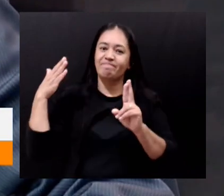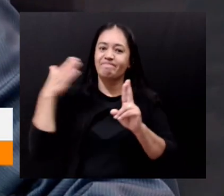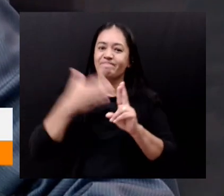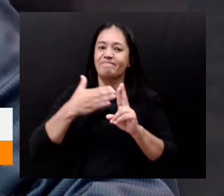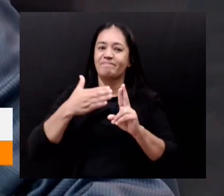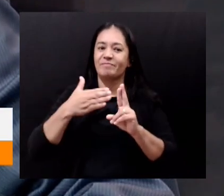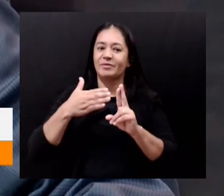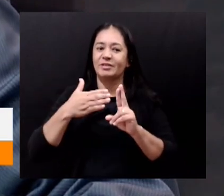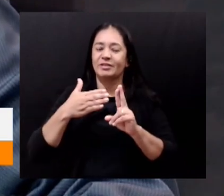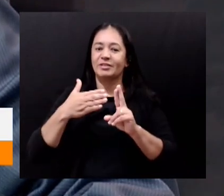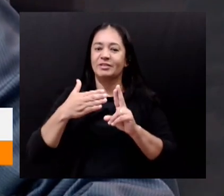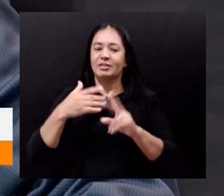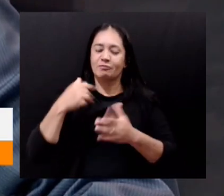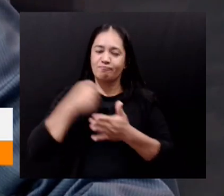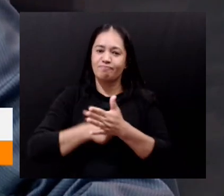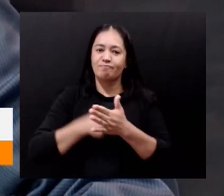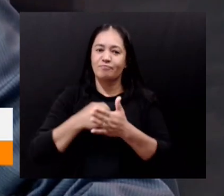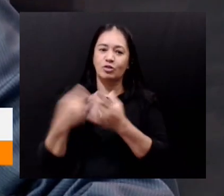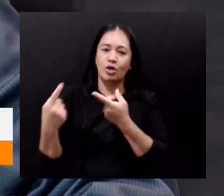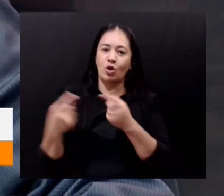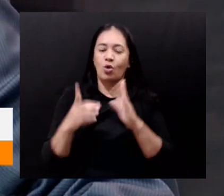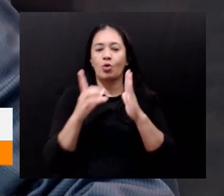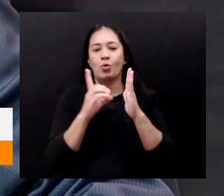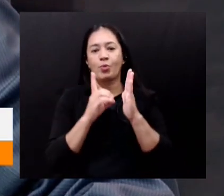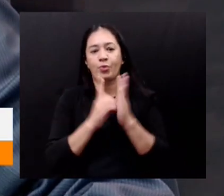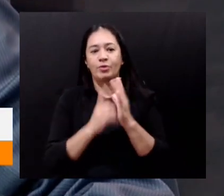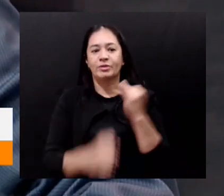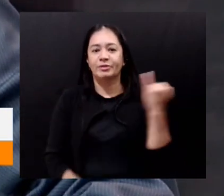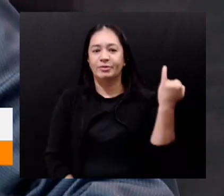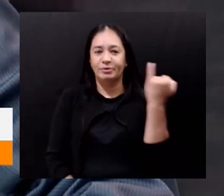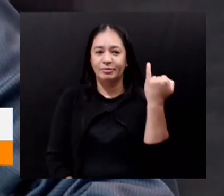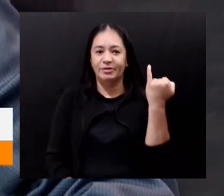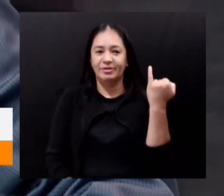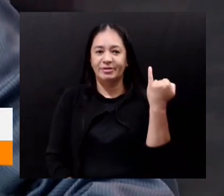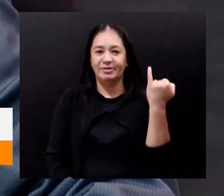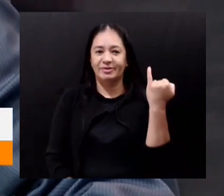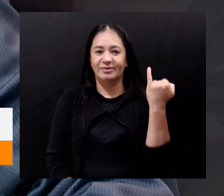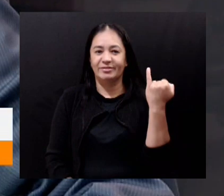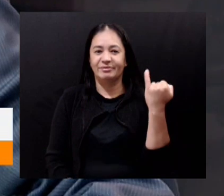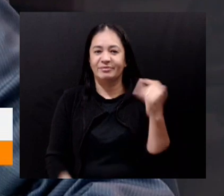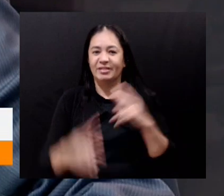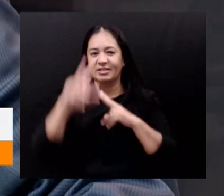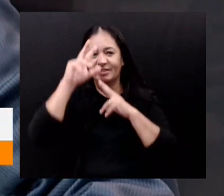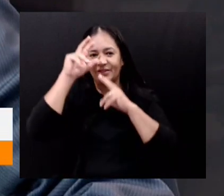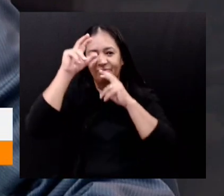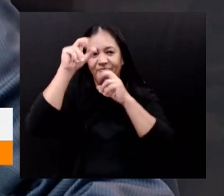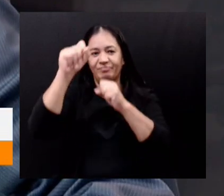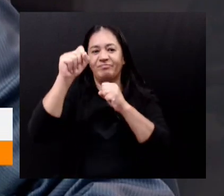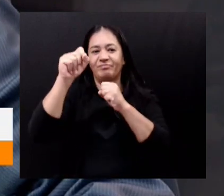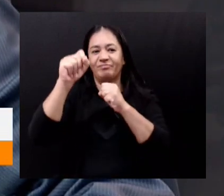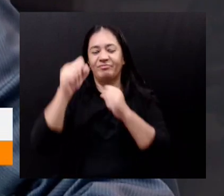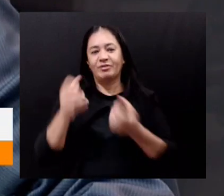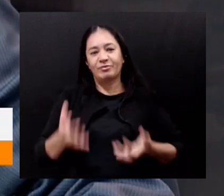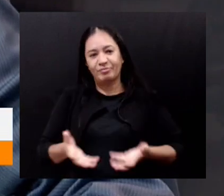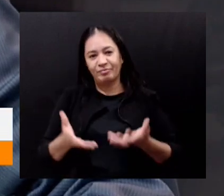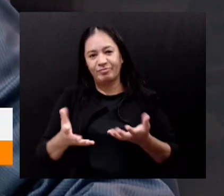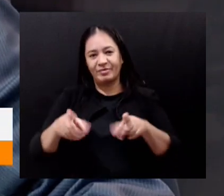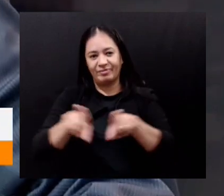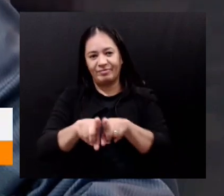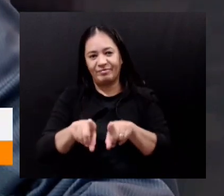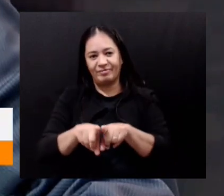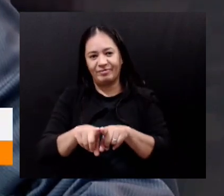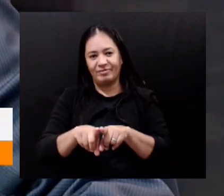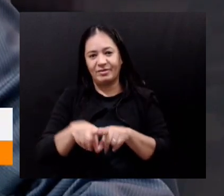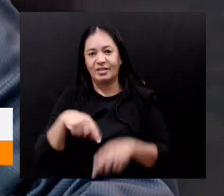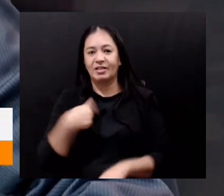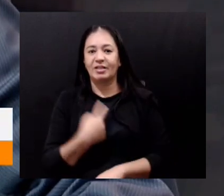esse decreto, que é importante que tenha essa força, essa contribuição também, tanto das nossas representações